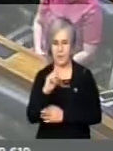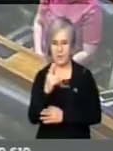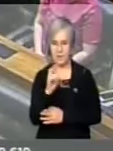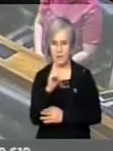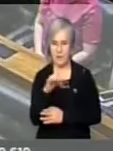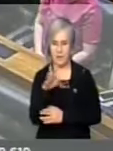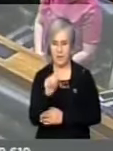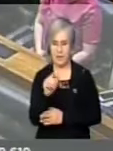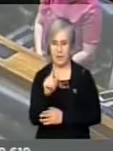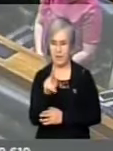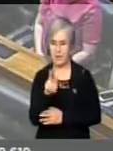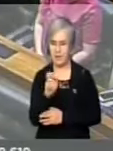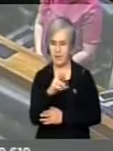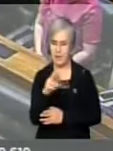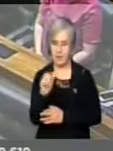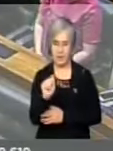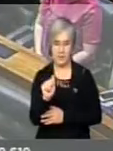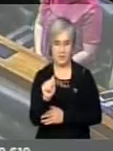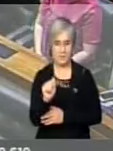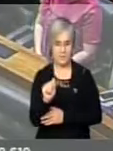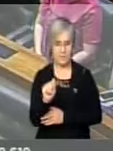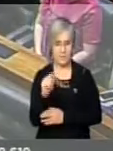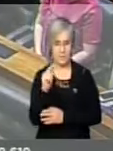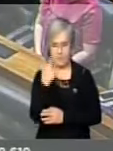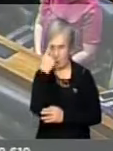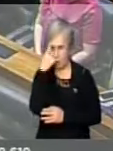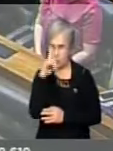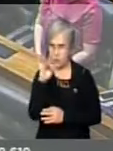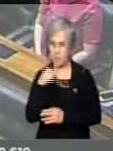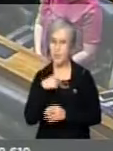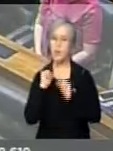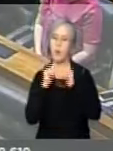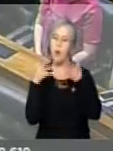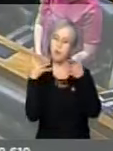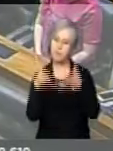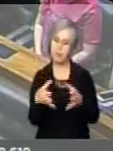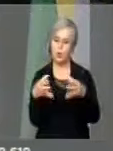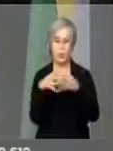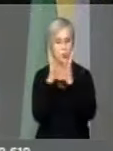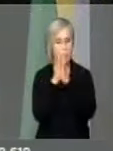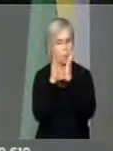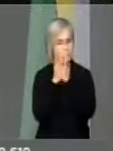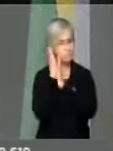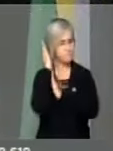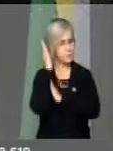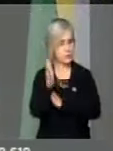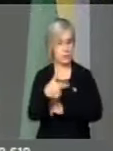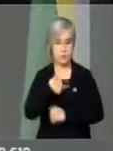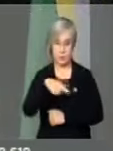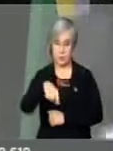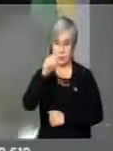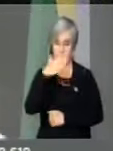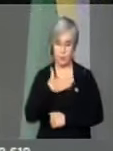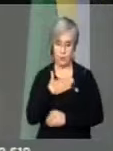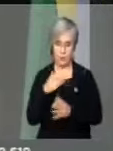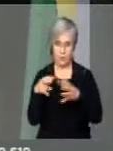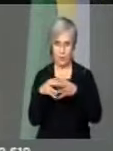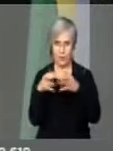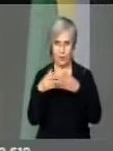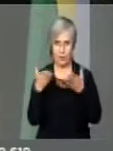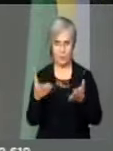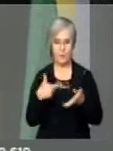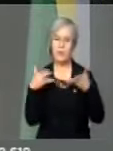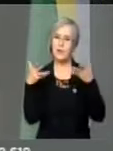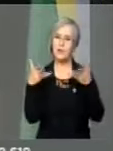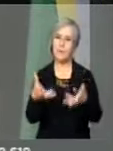como parlamentares e também como evangelizador, é o dia onde eu posso estar no grupo de oração efetivamente. Então escolhi esse como meu grupo e